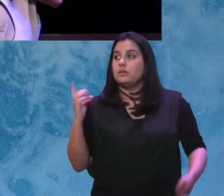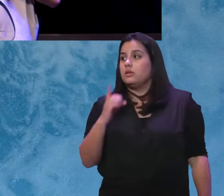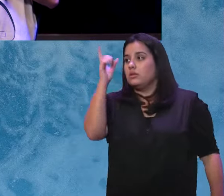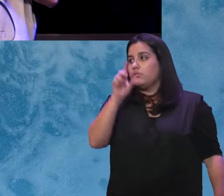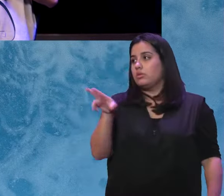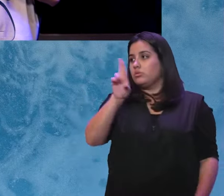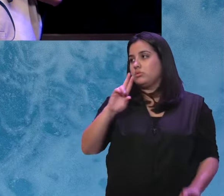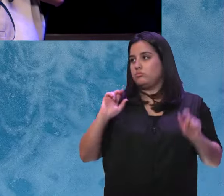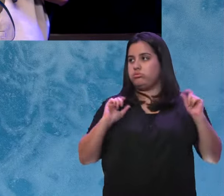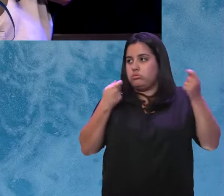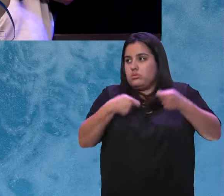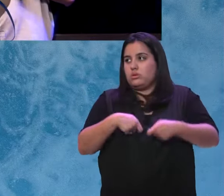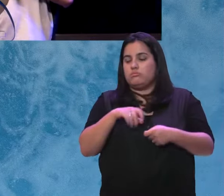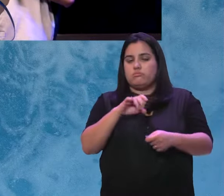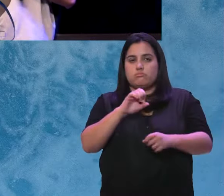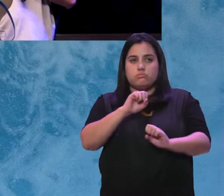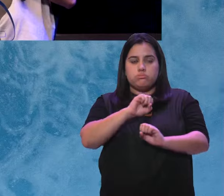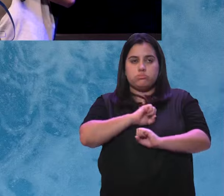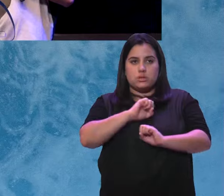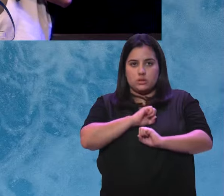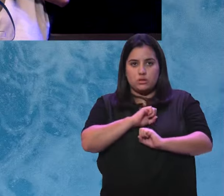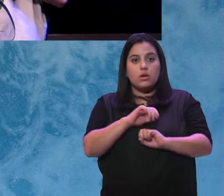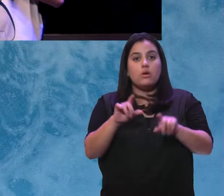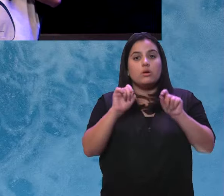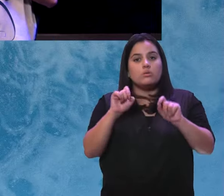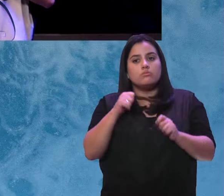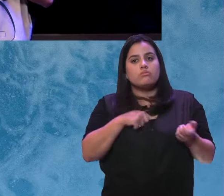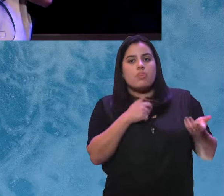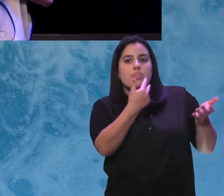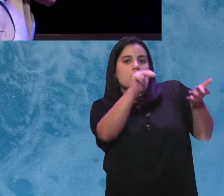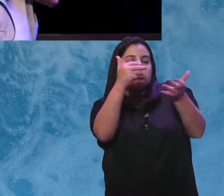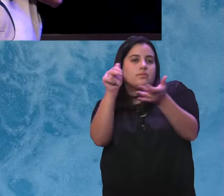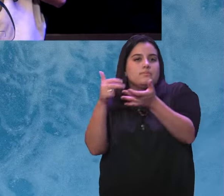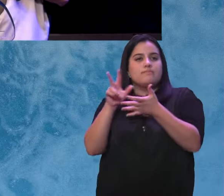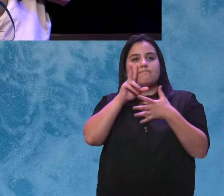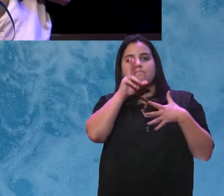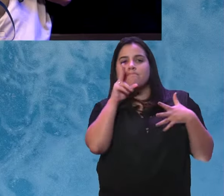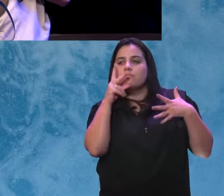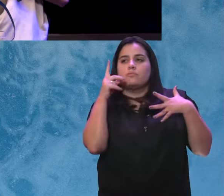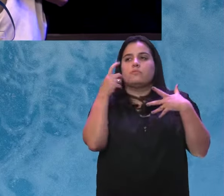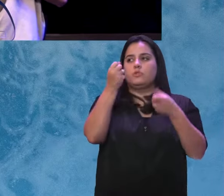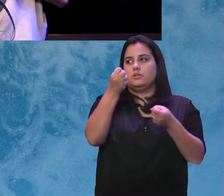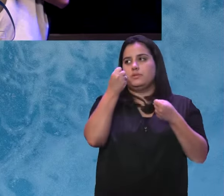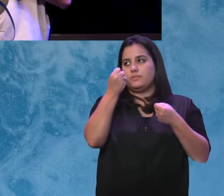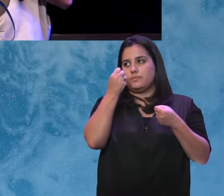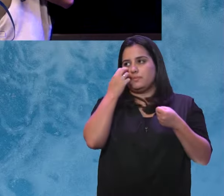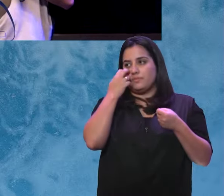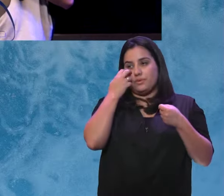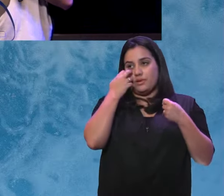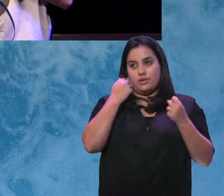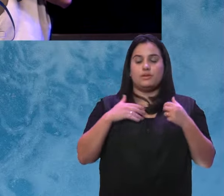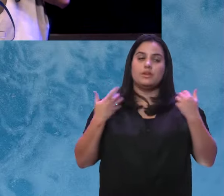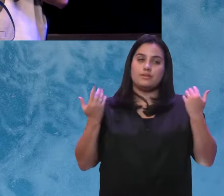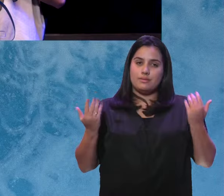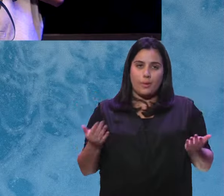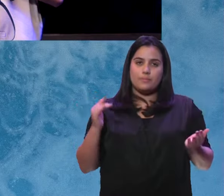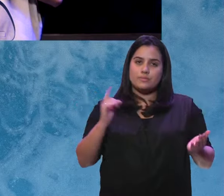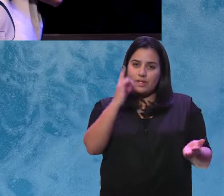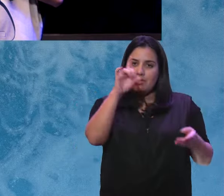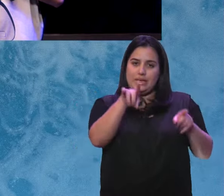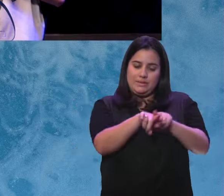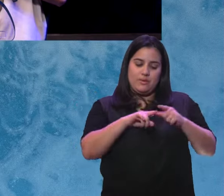colete sacerdotal de linho, foi dançando com todas as suas forças diante do Senhor. Assim ele e todos os